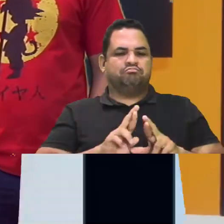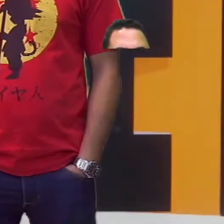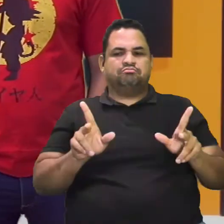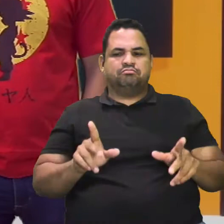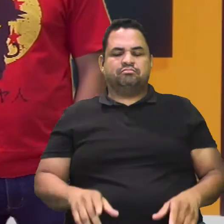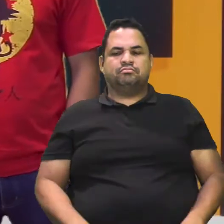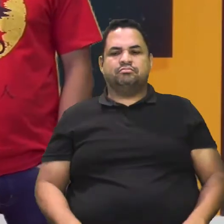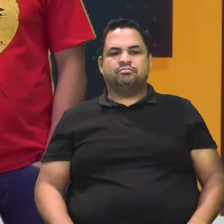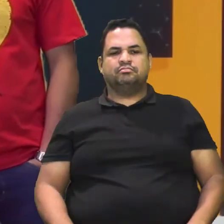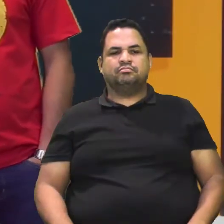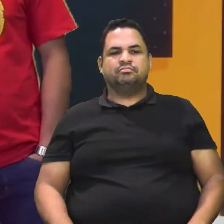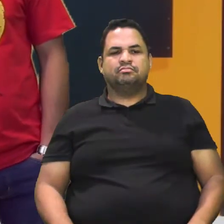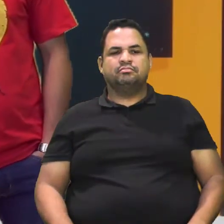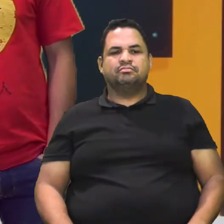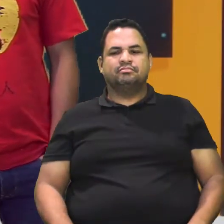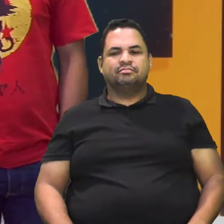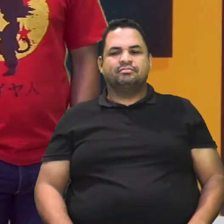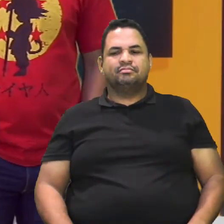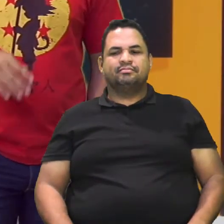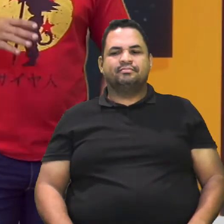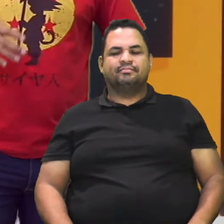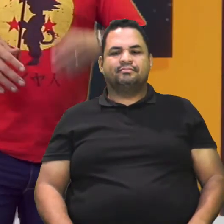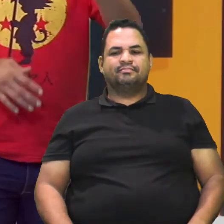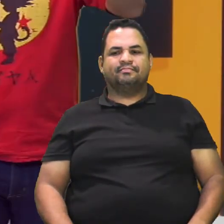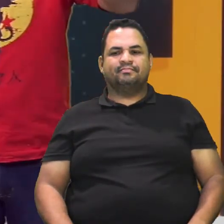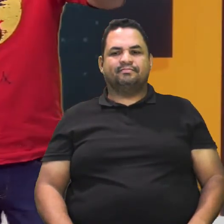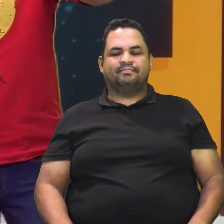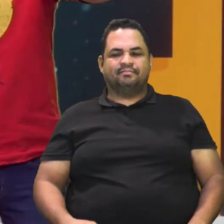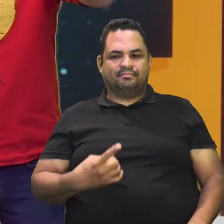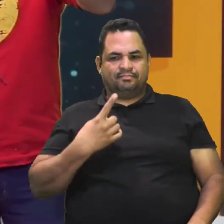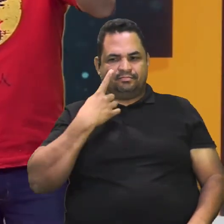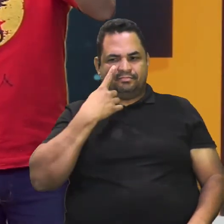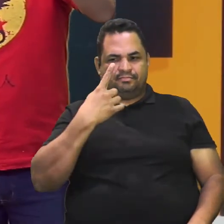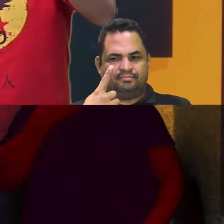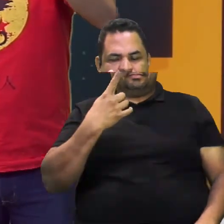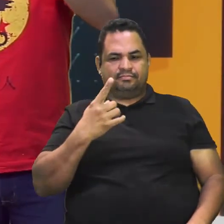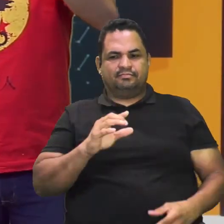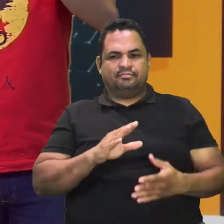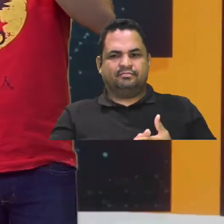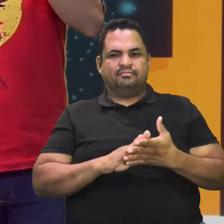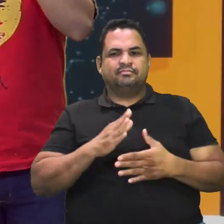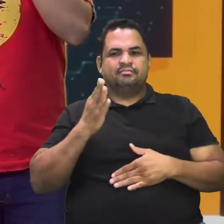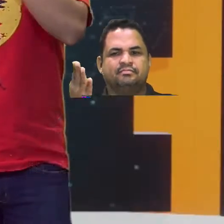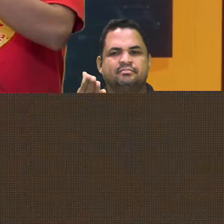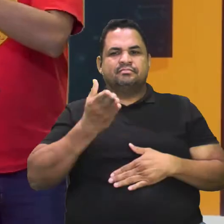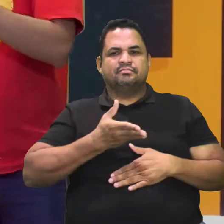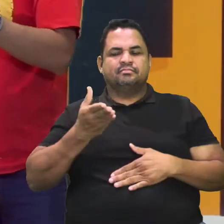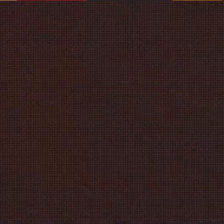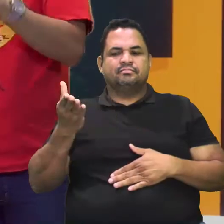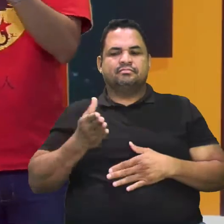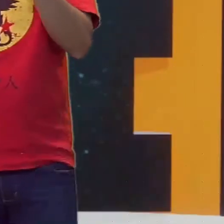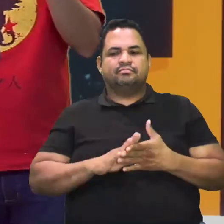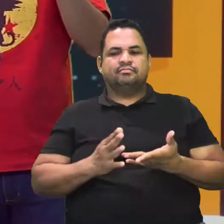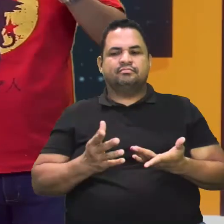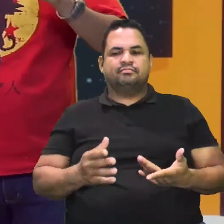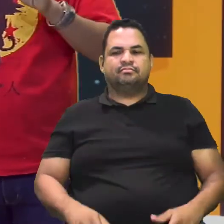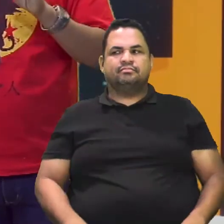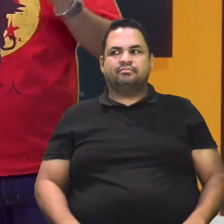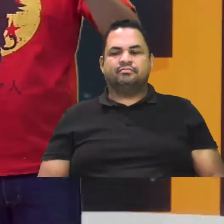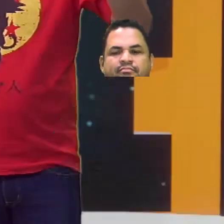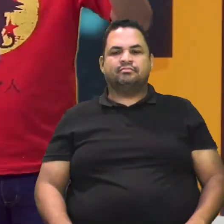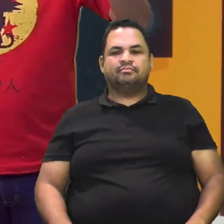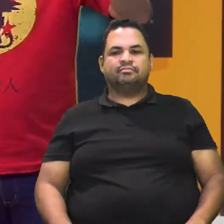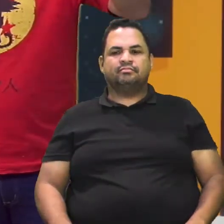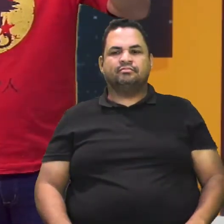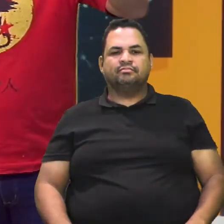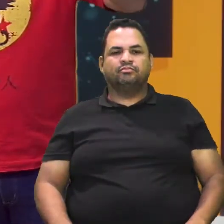né? Olha lá, legal, né? Isso. Observe que o plano vai cortando, e plano você já sabe, né? O plano é aquela